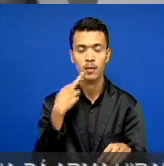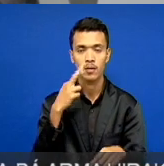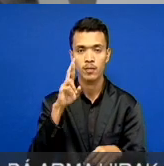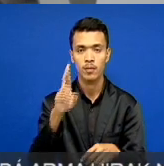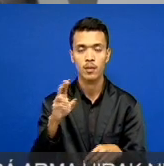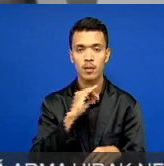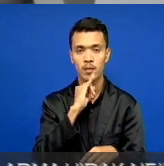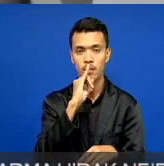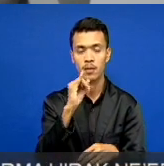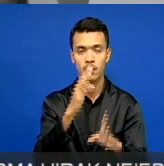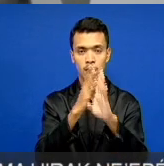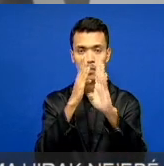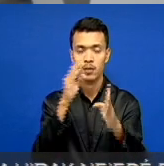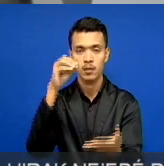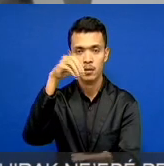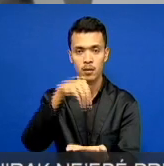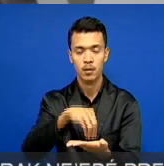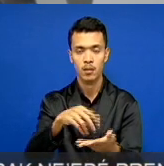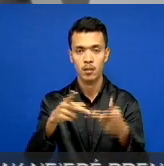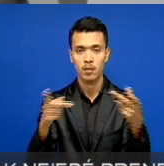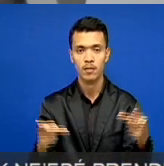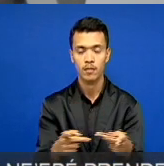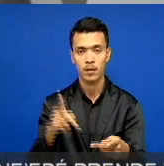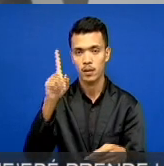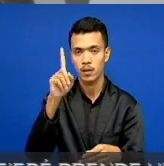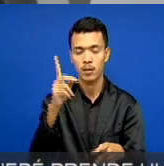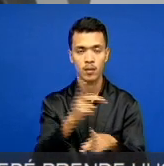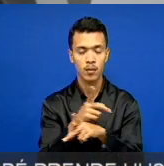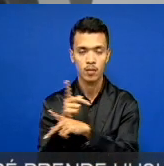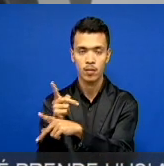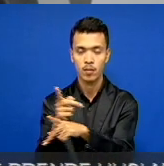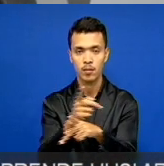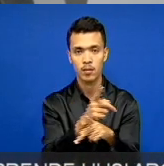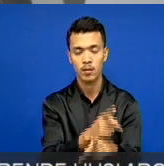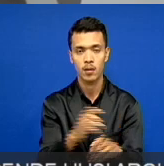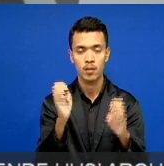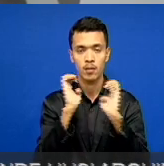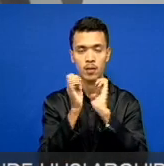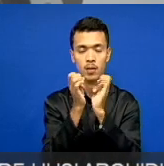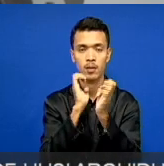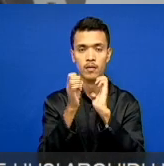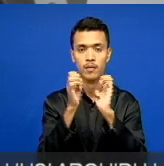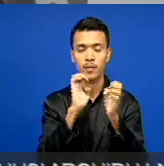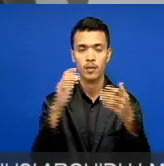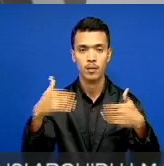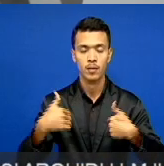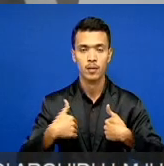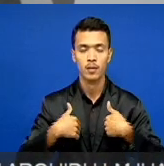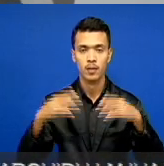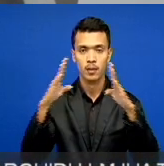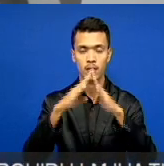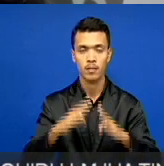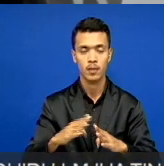ne se coloca e fatinha para evitar engrafamento e a capital município